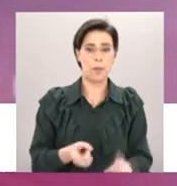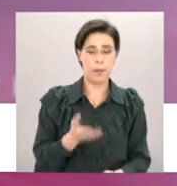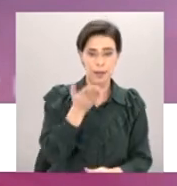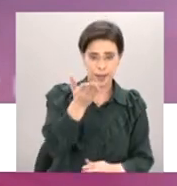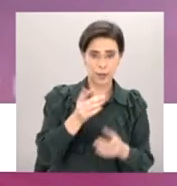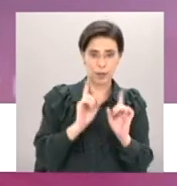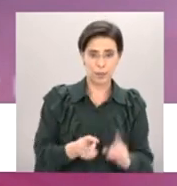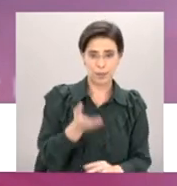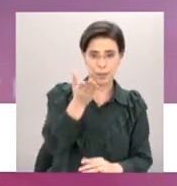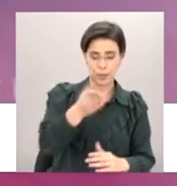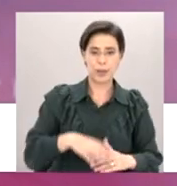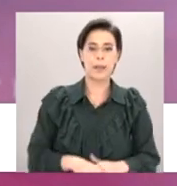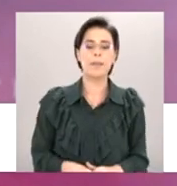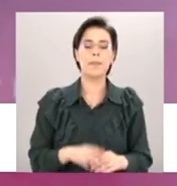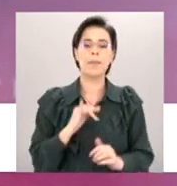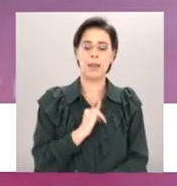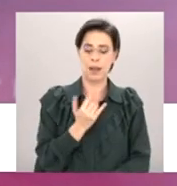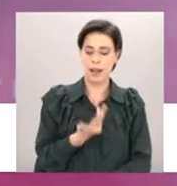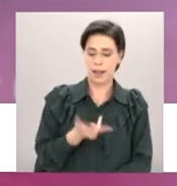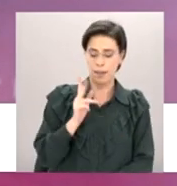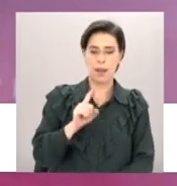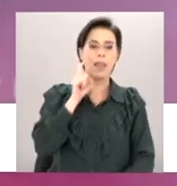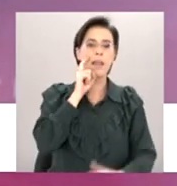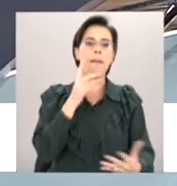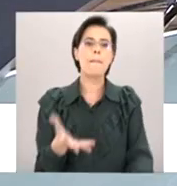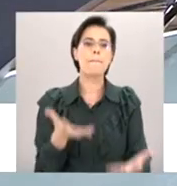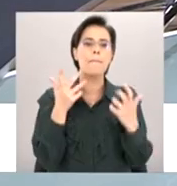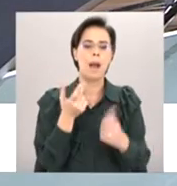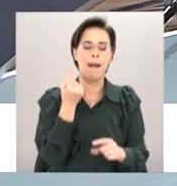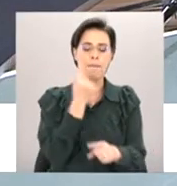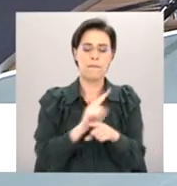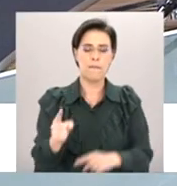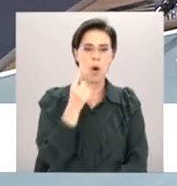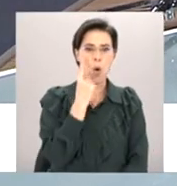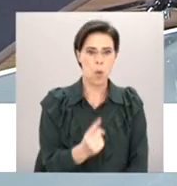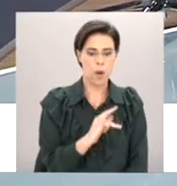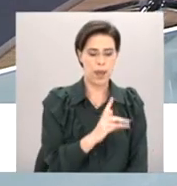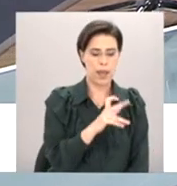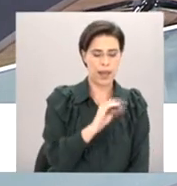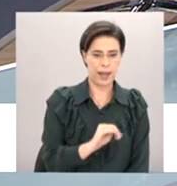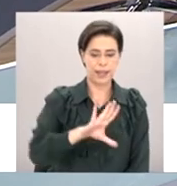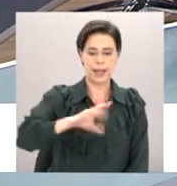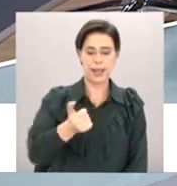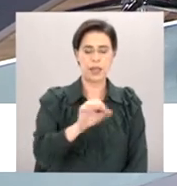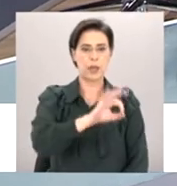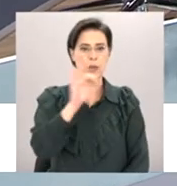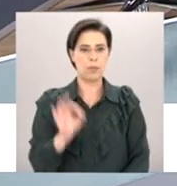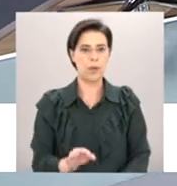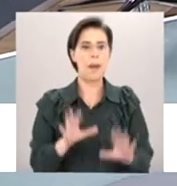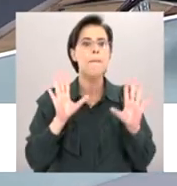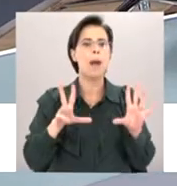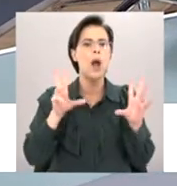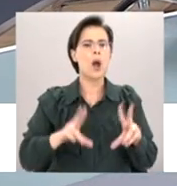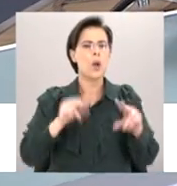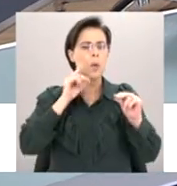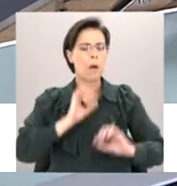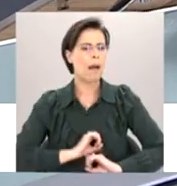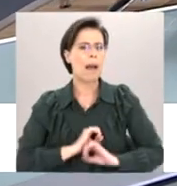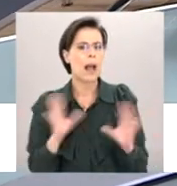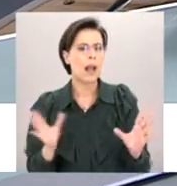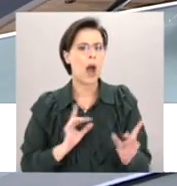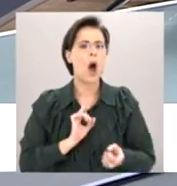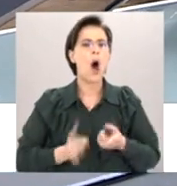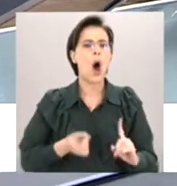começar desta vez por sim em desativar Liberal é defensora da Taxa única de IRS de quinze por cento mas nunca ficou Claro